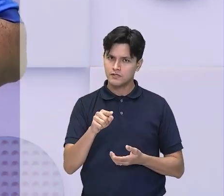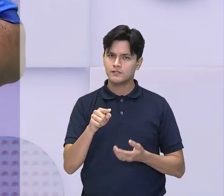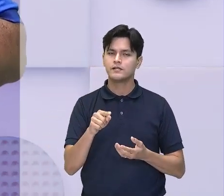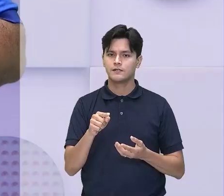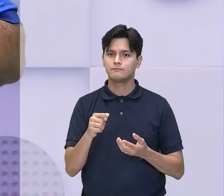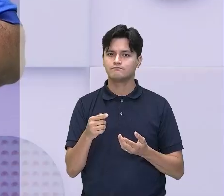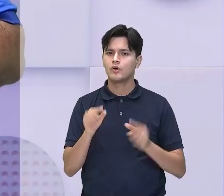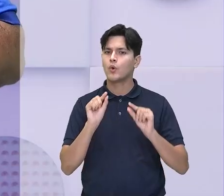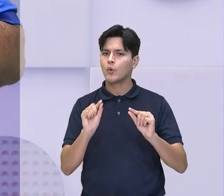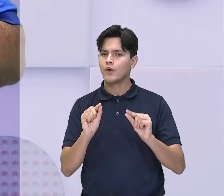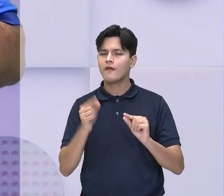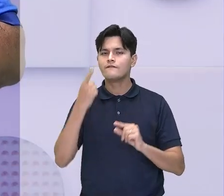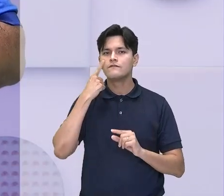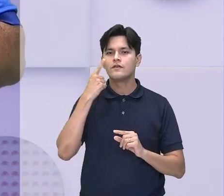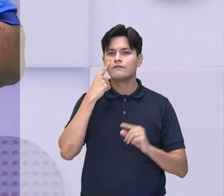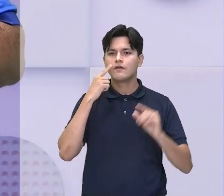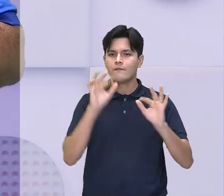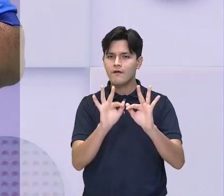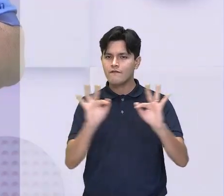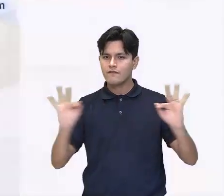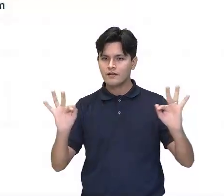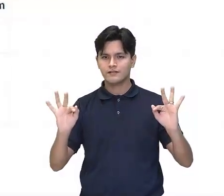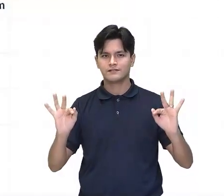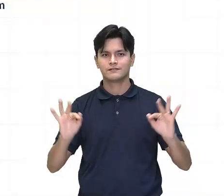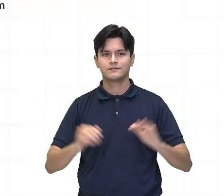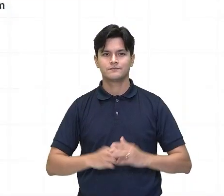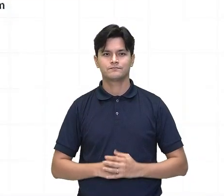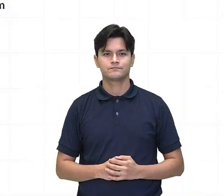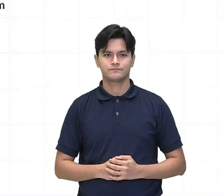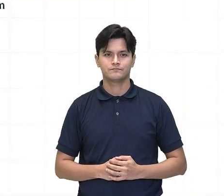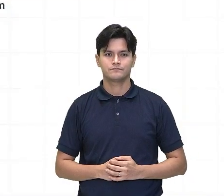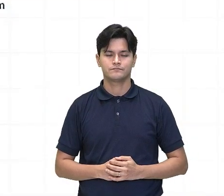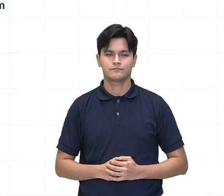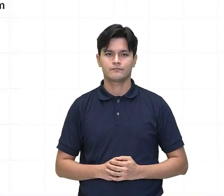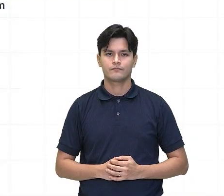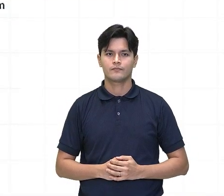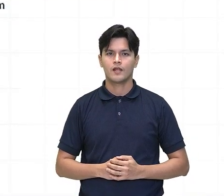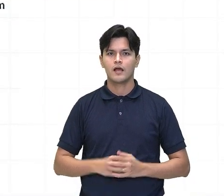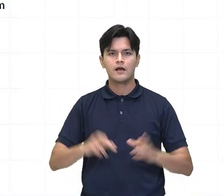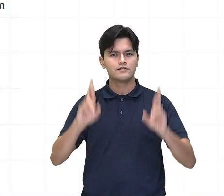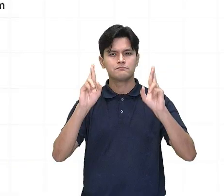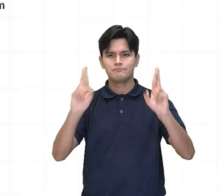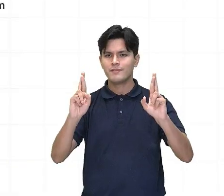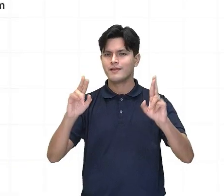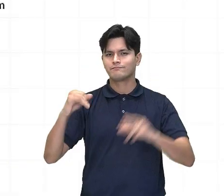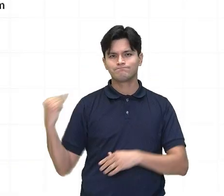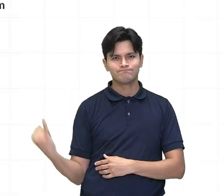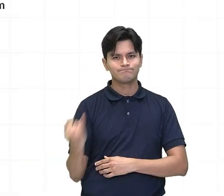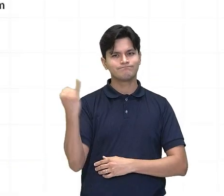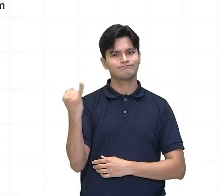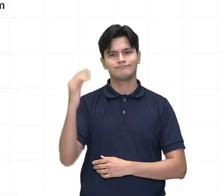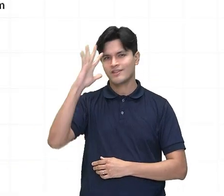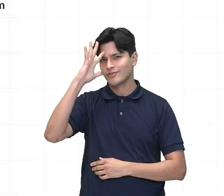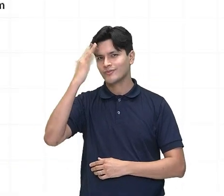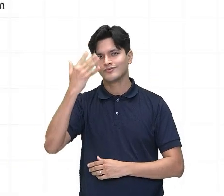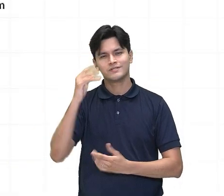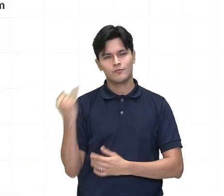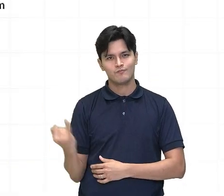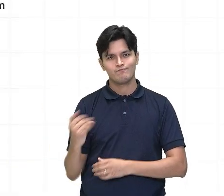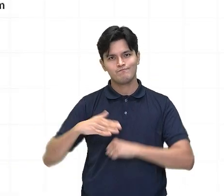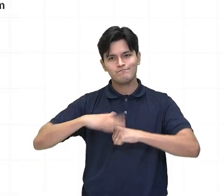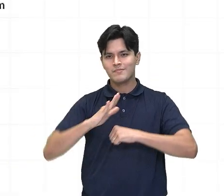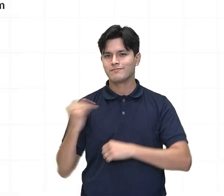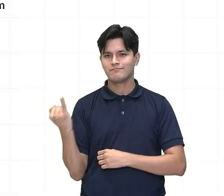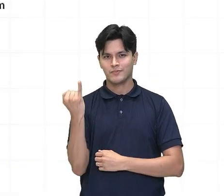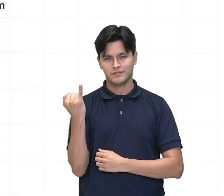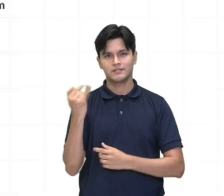para uma frase de Pedro Casaldáliga. A solução é sempre a esperança. Uma esperança, porém, que comece a trabalhar, que